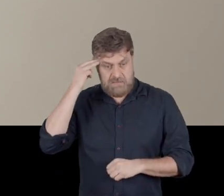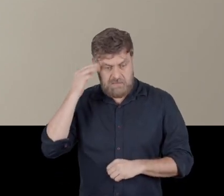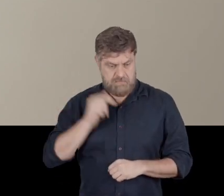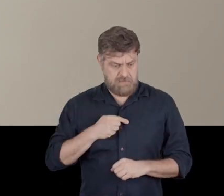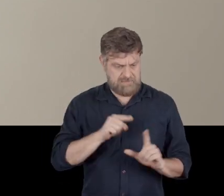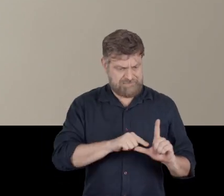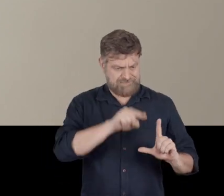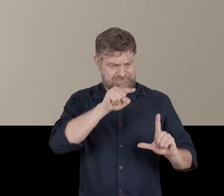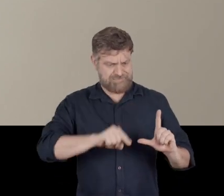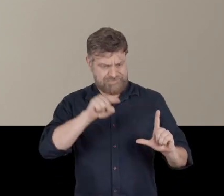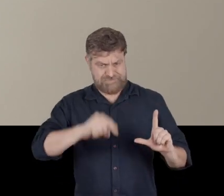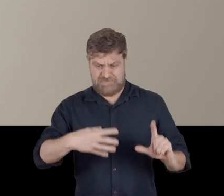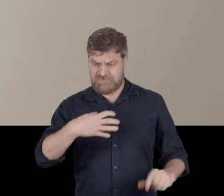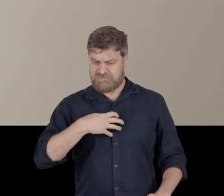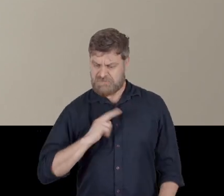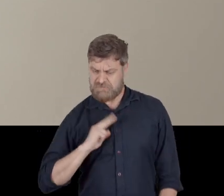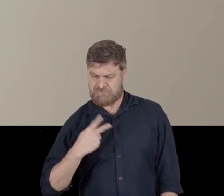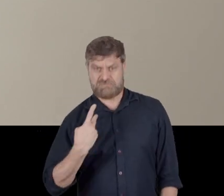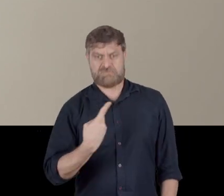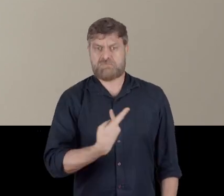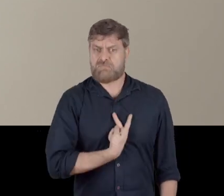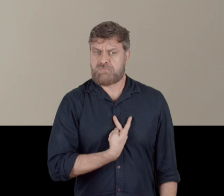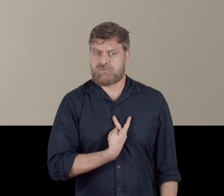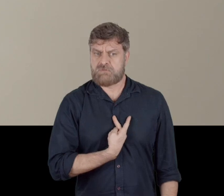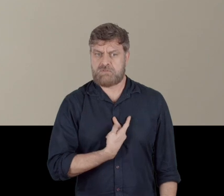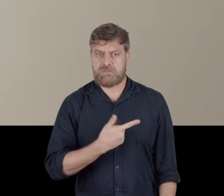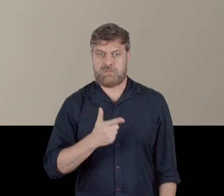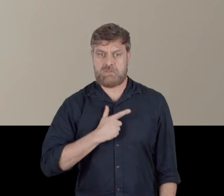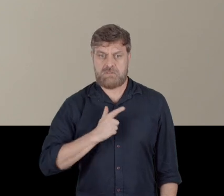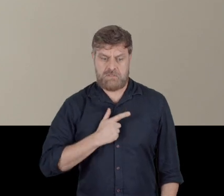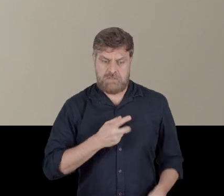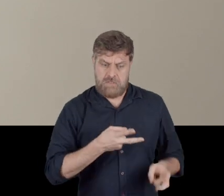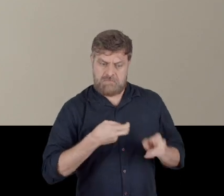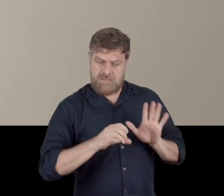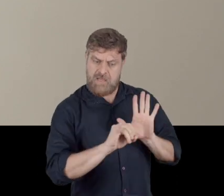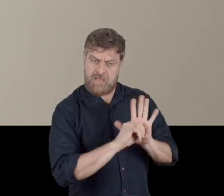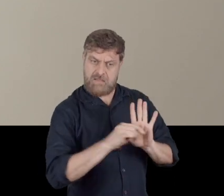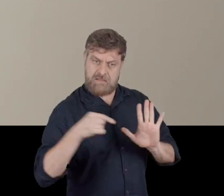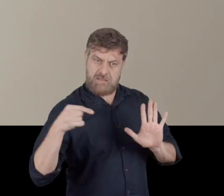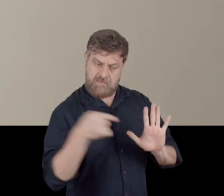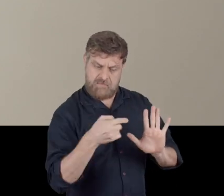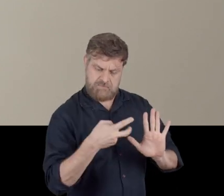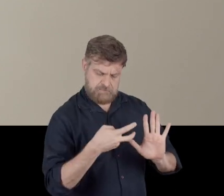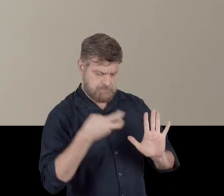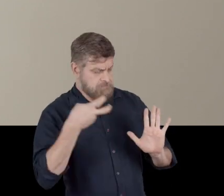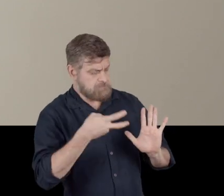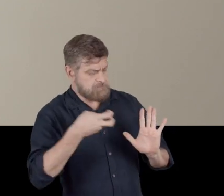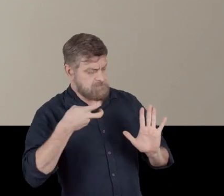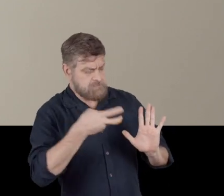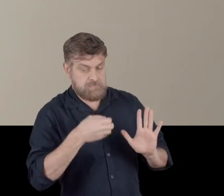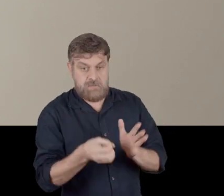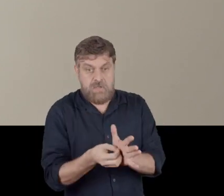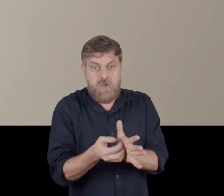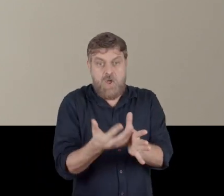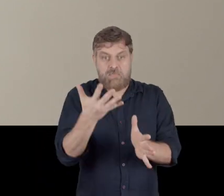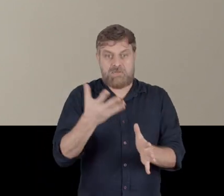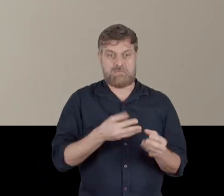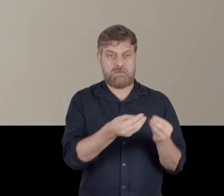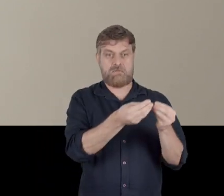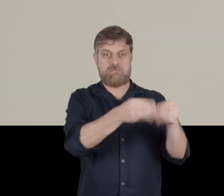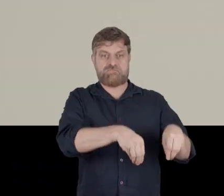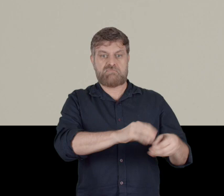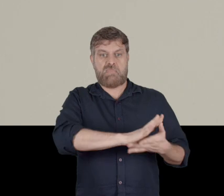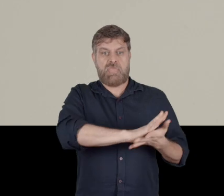essa estabilidade ao longo do tempo, a noção de identidade e a construção da identidade, muitas vezes, ela é